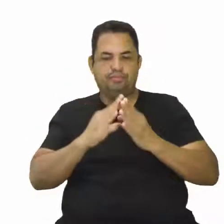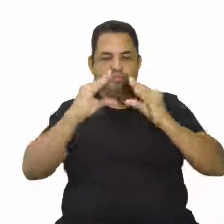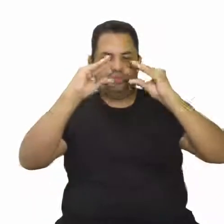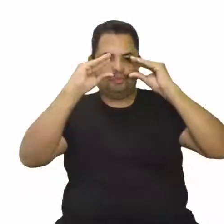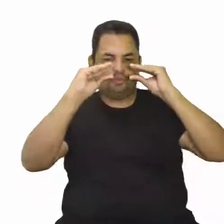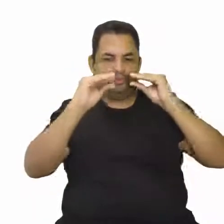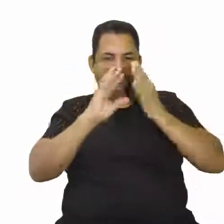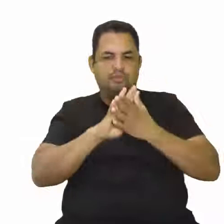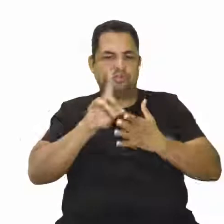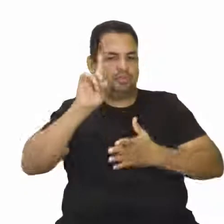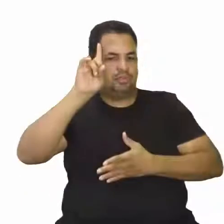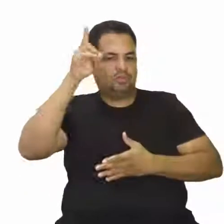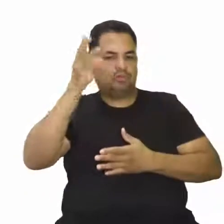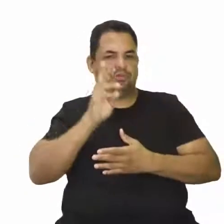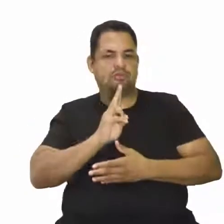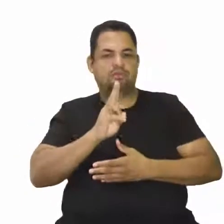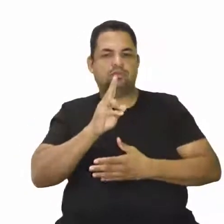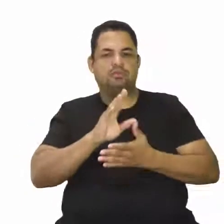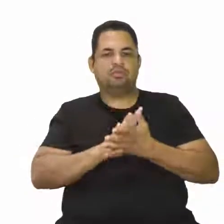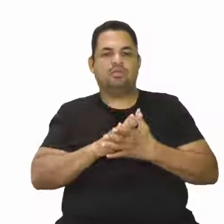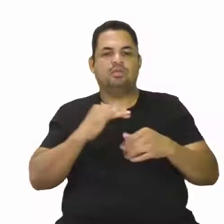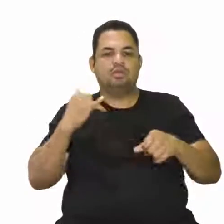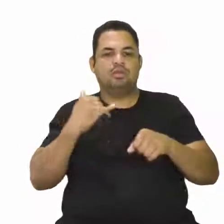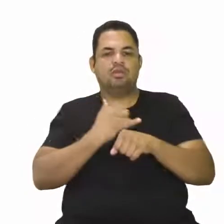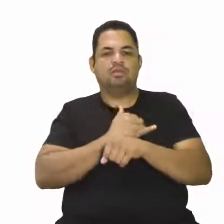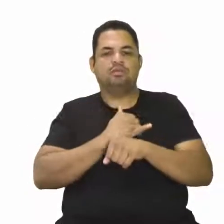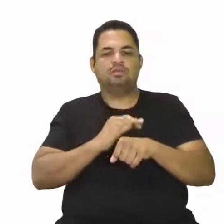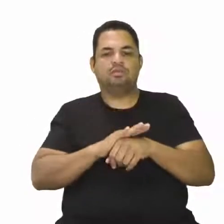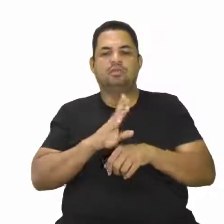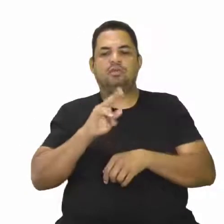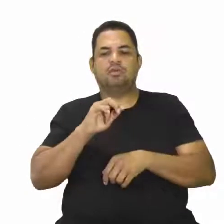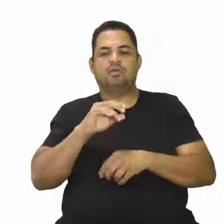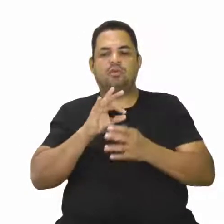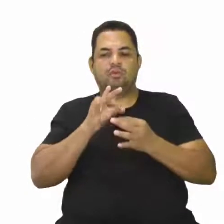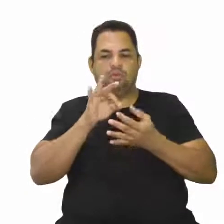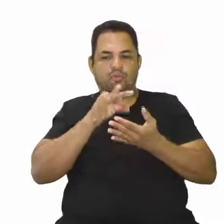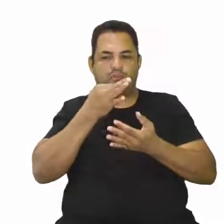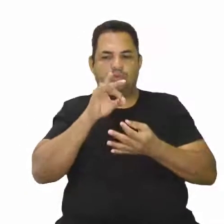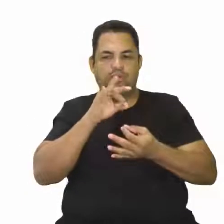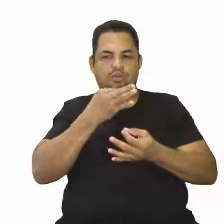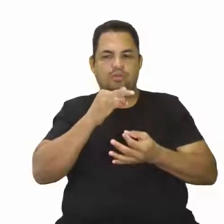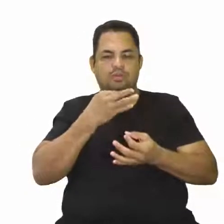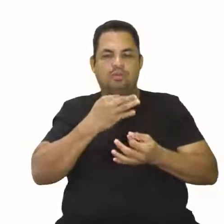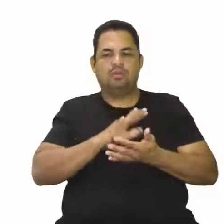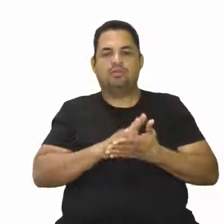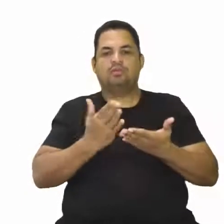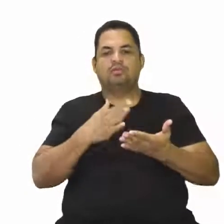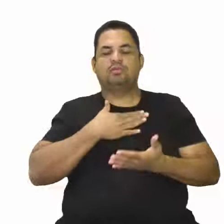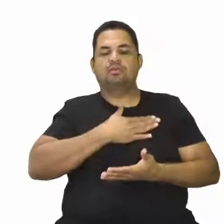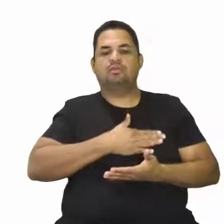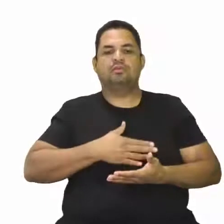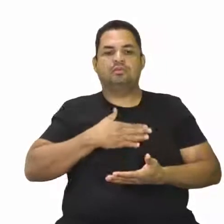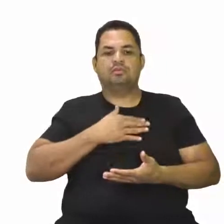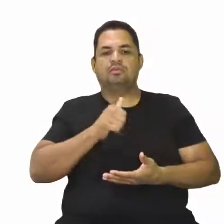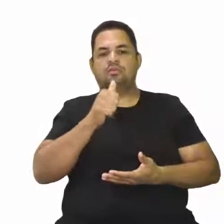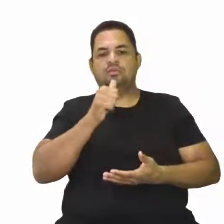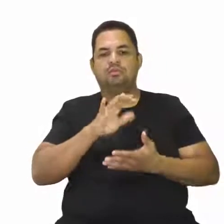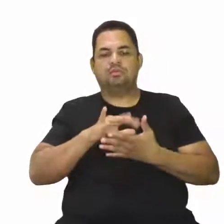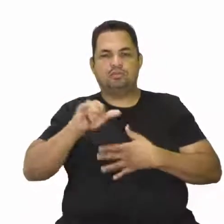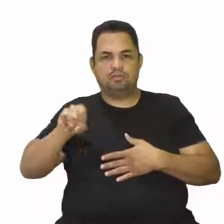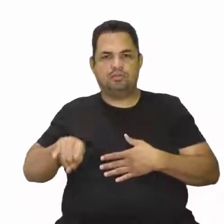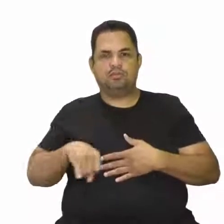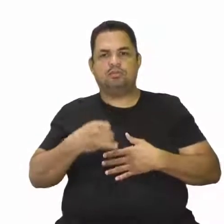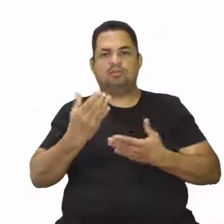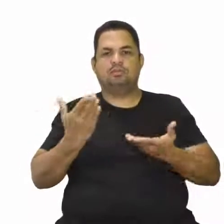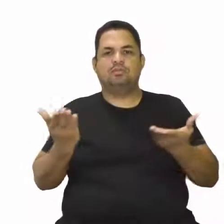é ideal para manter a acidez das uvas. Então, se você gosta desta bebida, aproveite